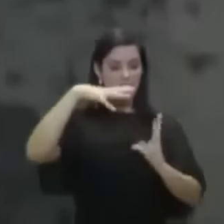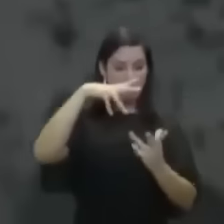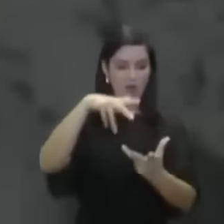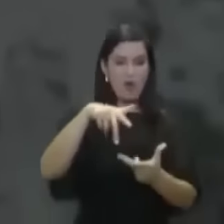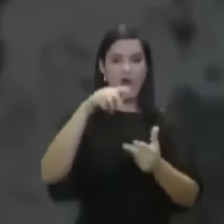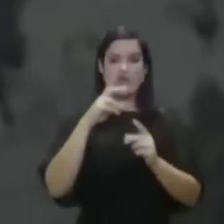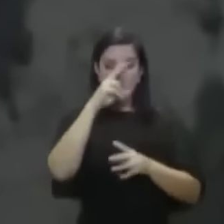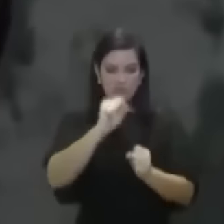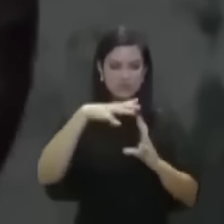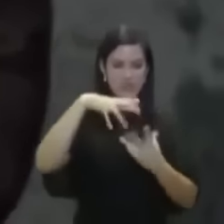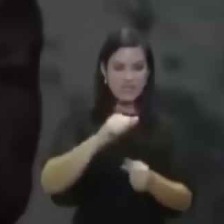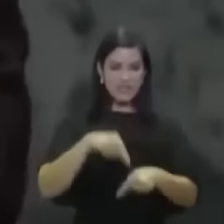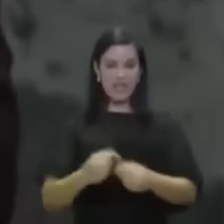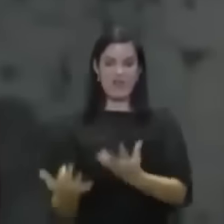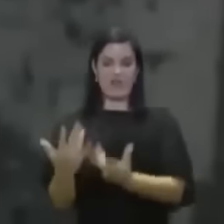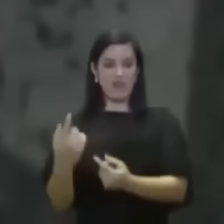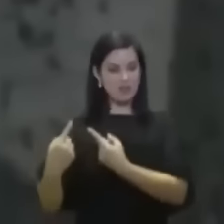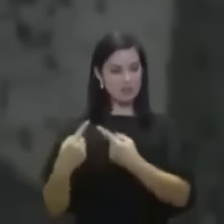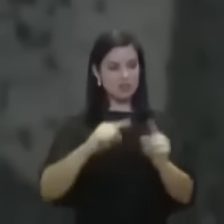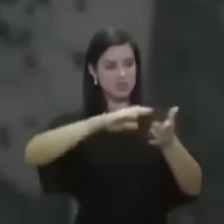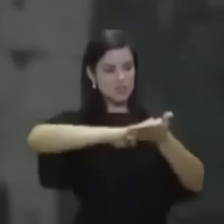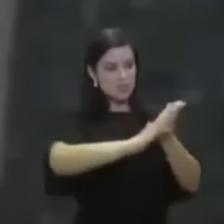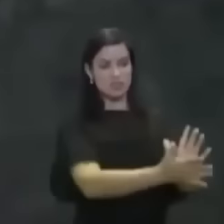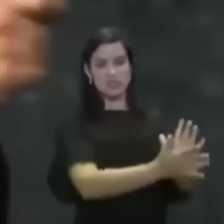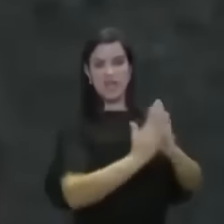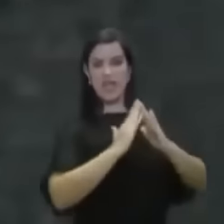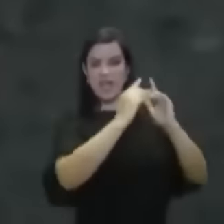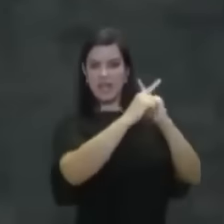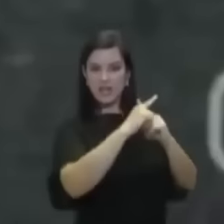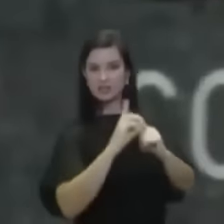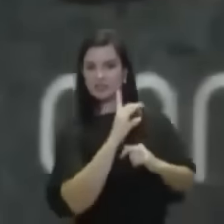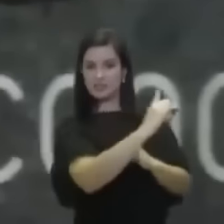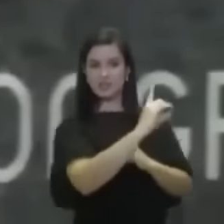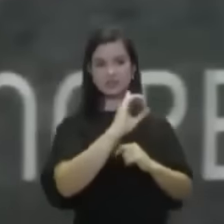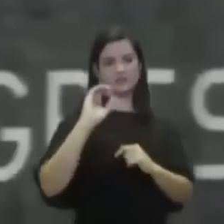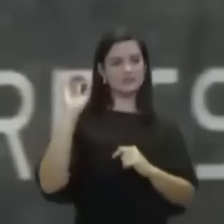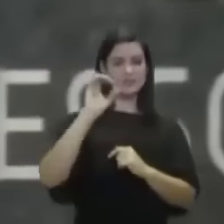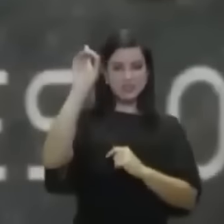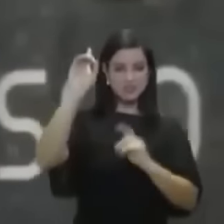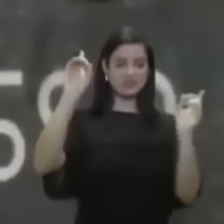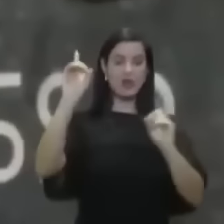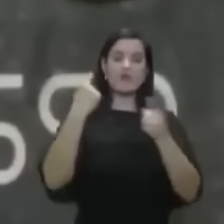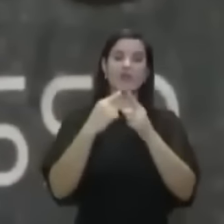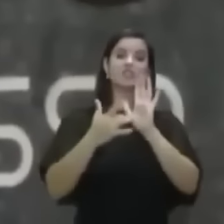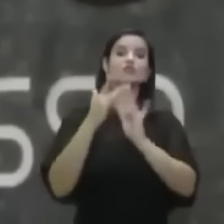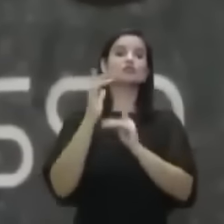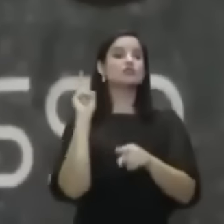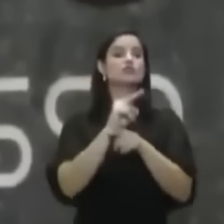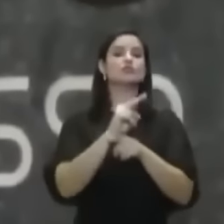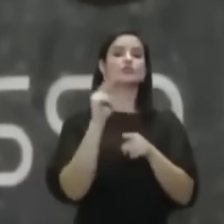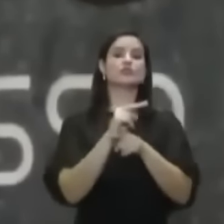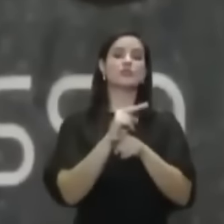tem força no inferno capaz de destruir a igreja do Deus vivo, porque Jesus Cristo é o seu protetor.